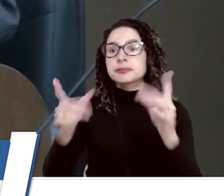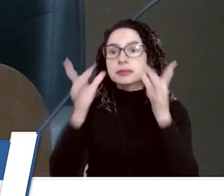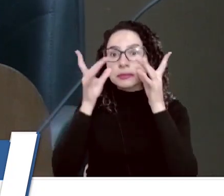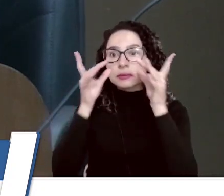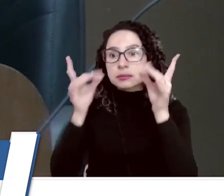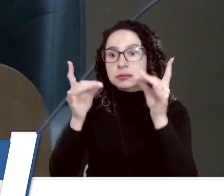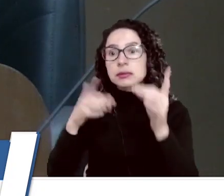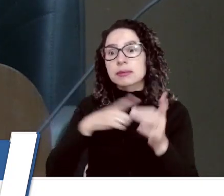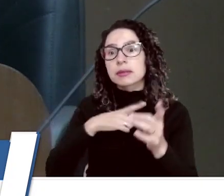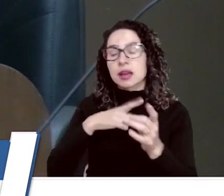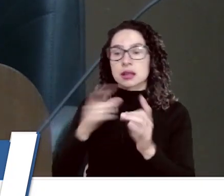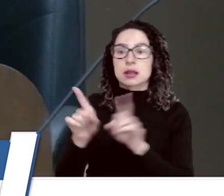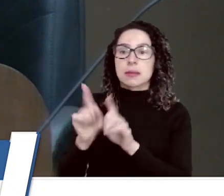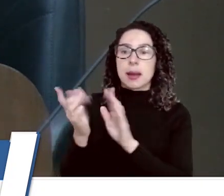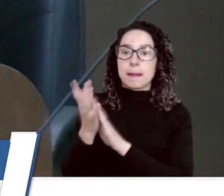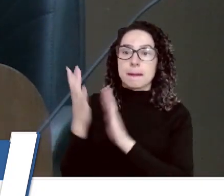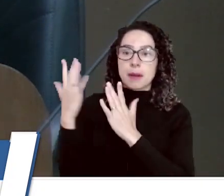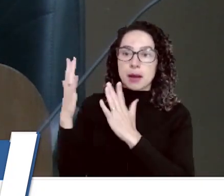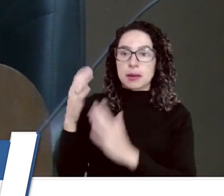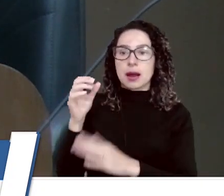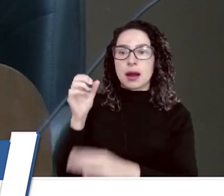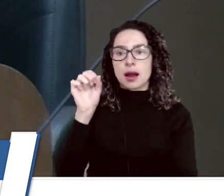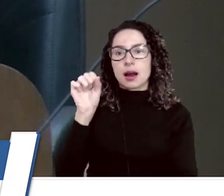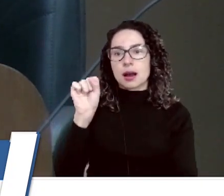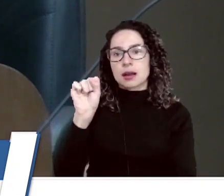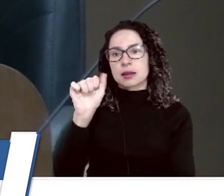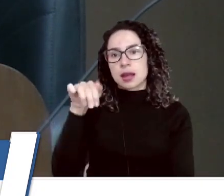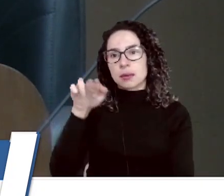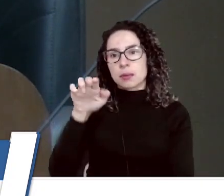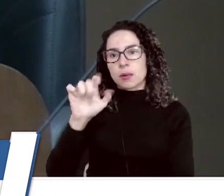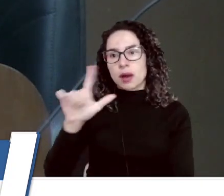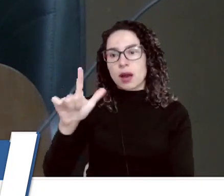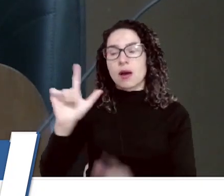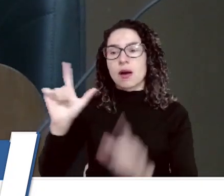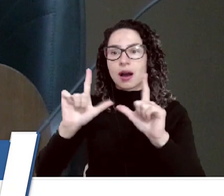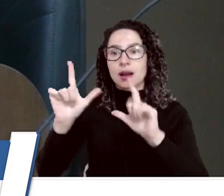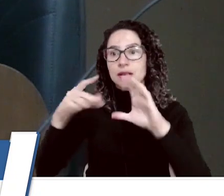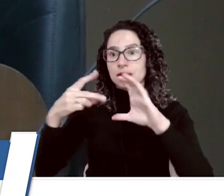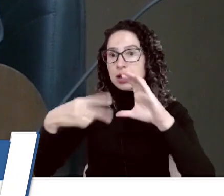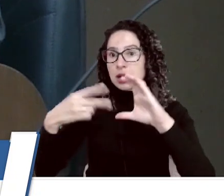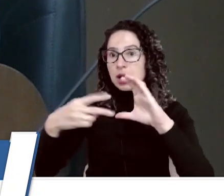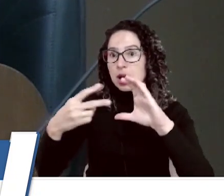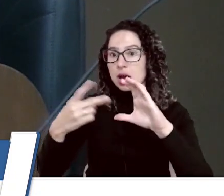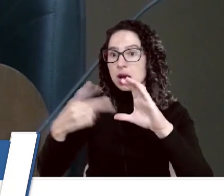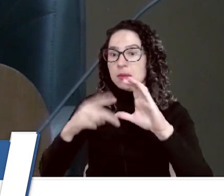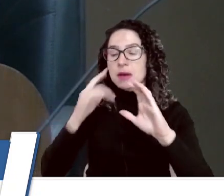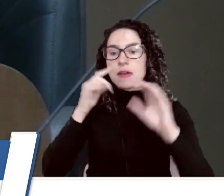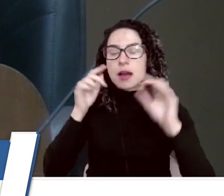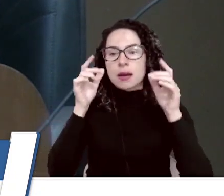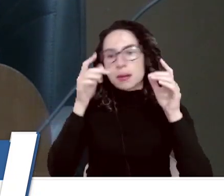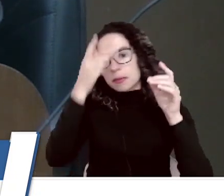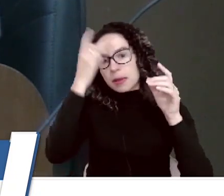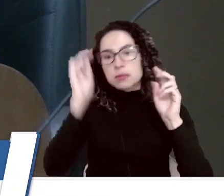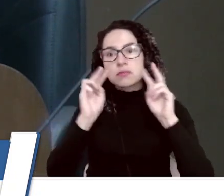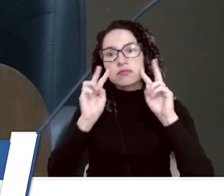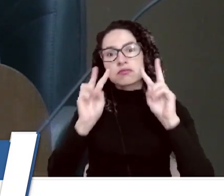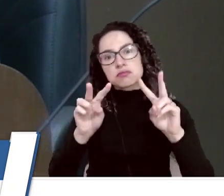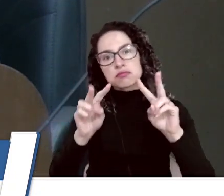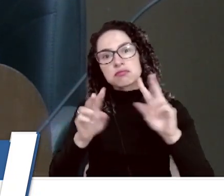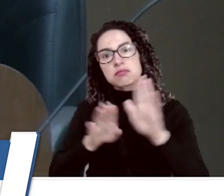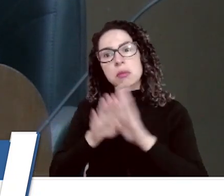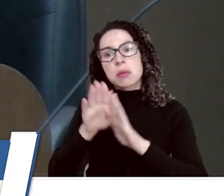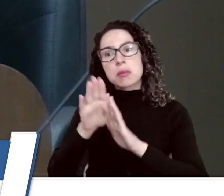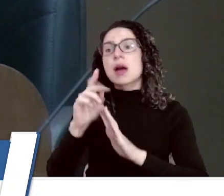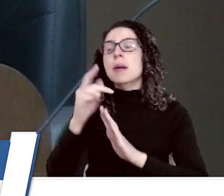quero parabenizar o Samuel, que a TV Câmara está tendo uma audiência grande, a gente sente isso na rua, quando é